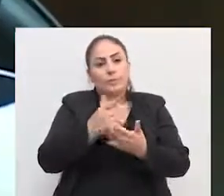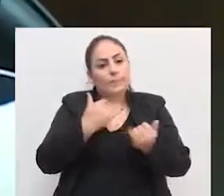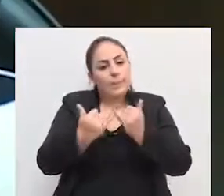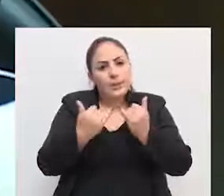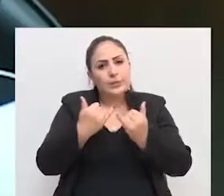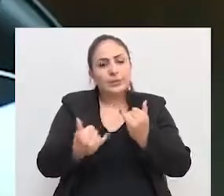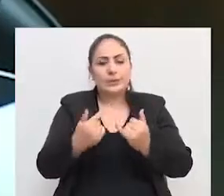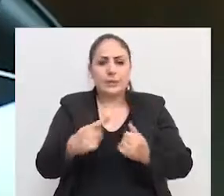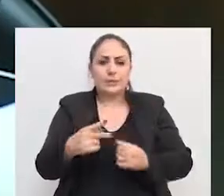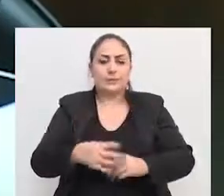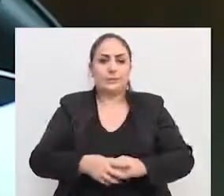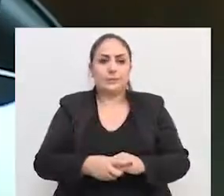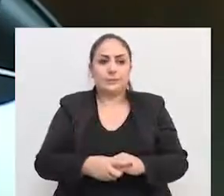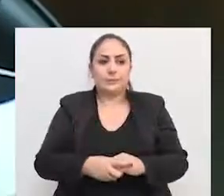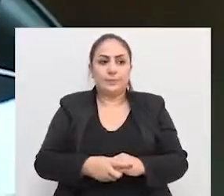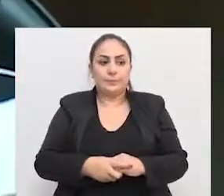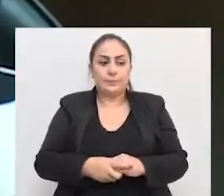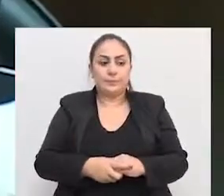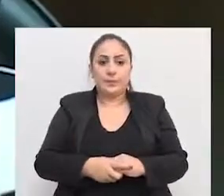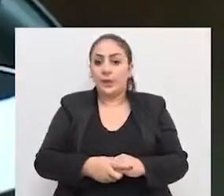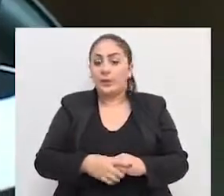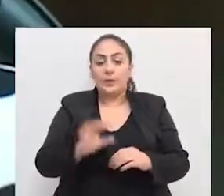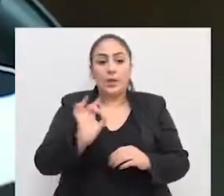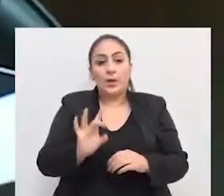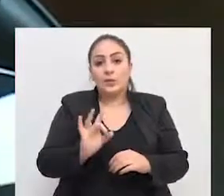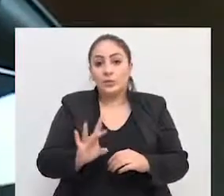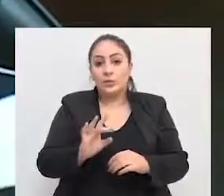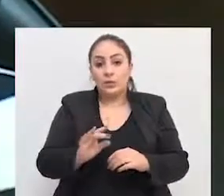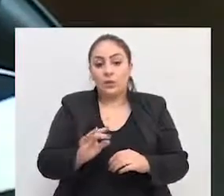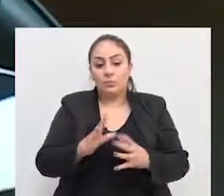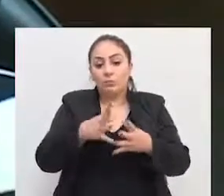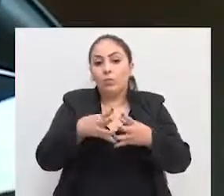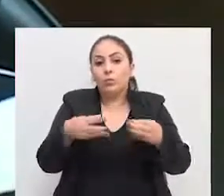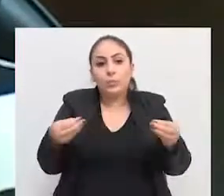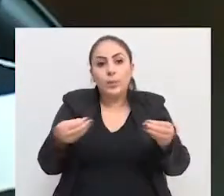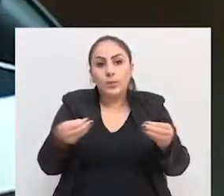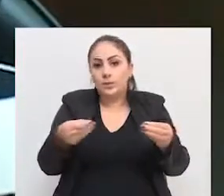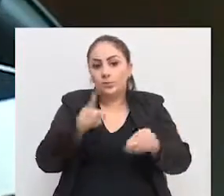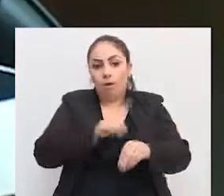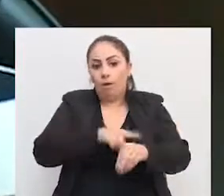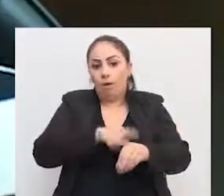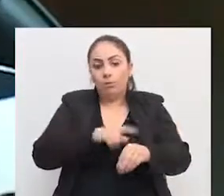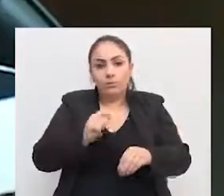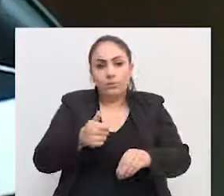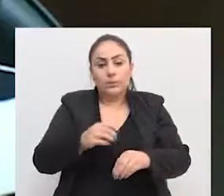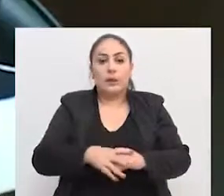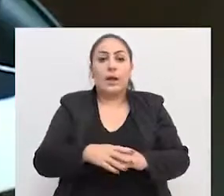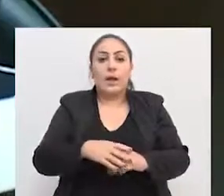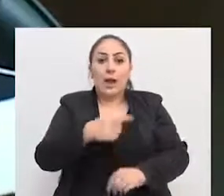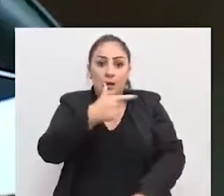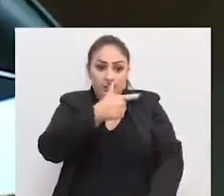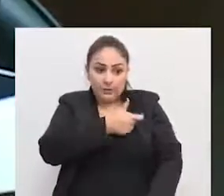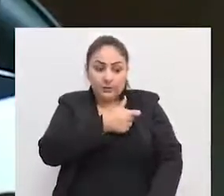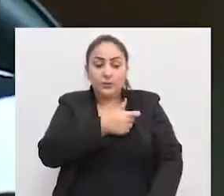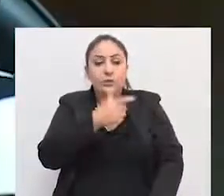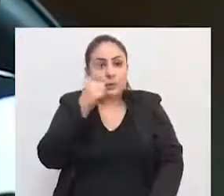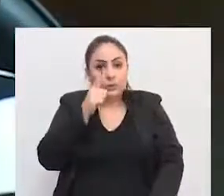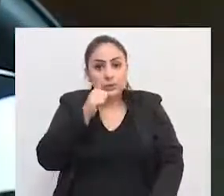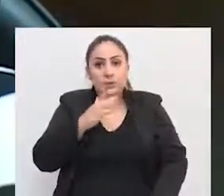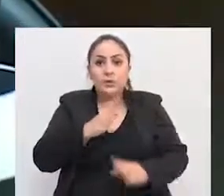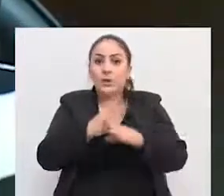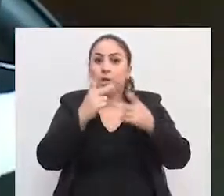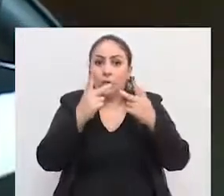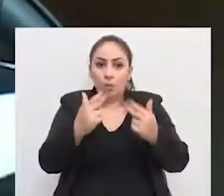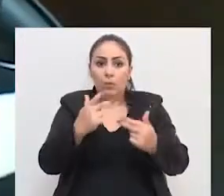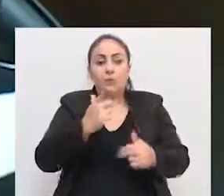continuidade semelhante a essa, né? Ele não vai simplesmente desaparecer de uma hora para outra, né? A vacina vai vir,